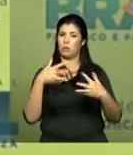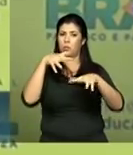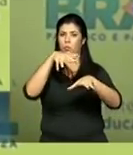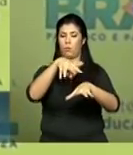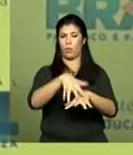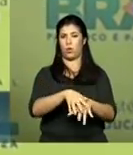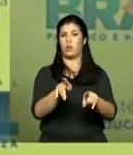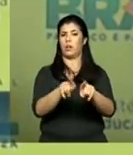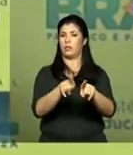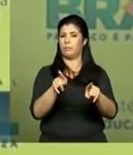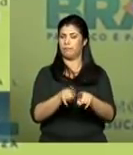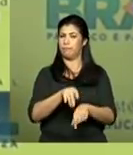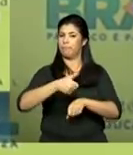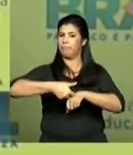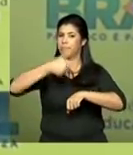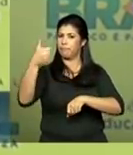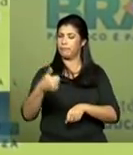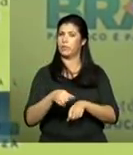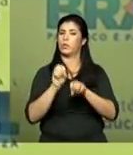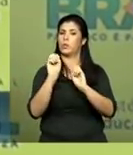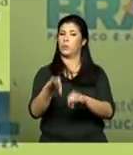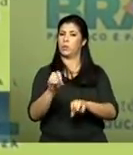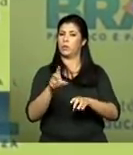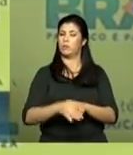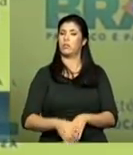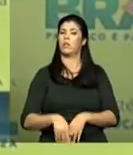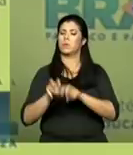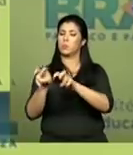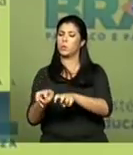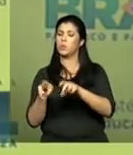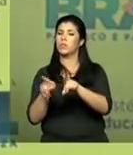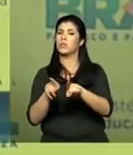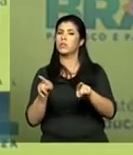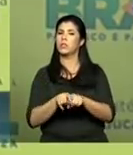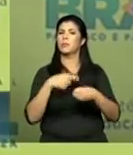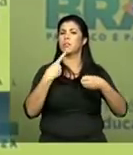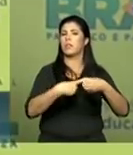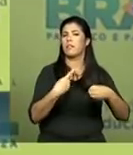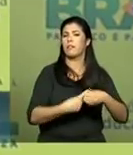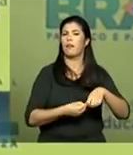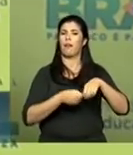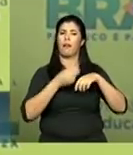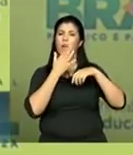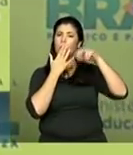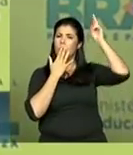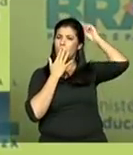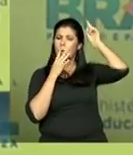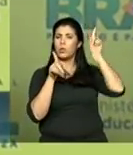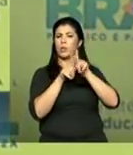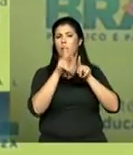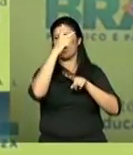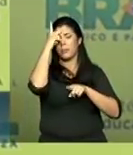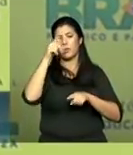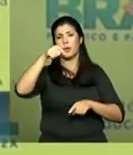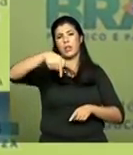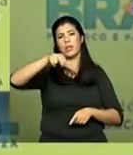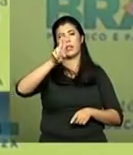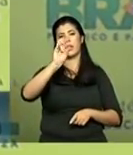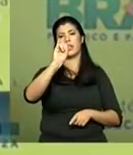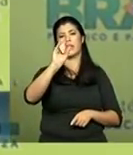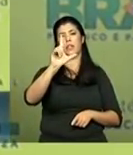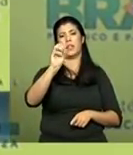na educação no campo e na cidade, de índios e quilombolas e daqueles que mais precisam de uma